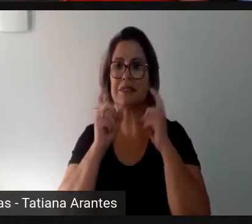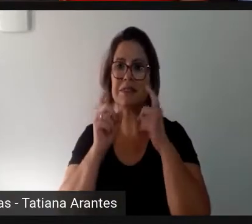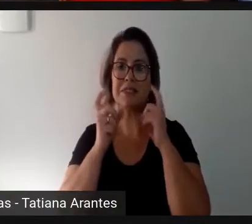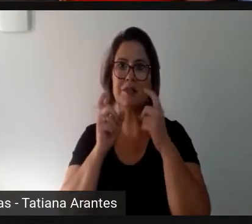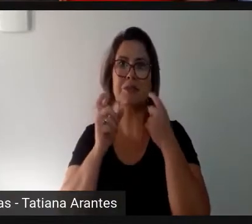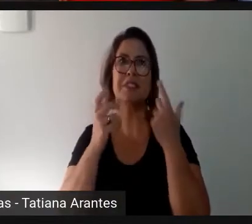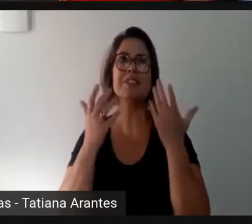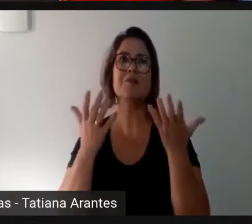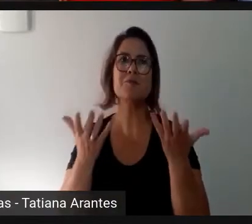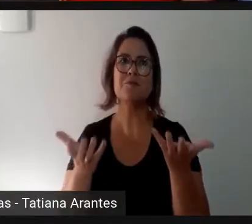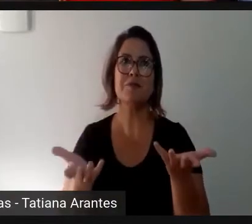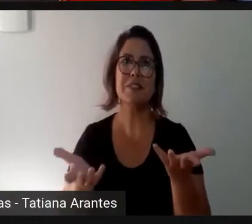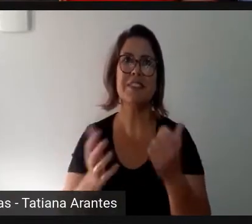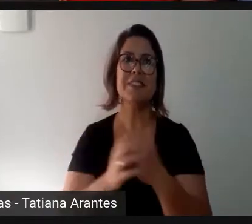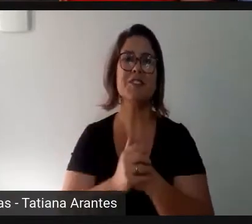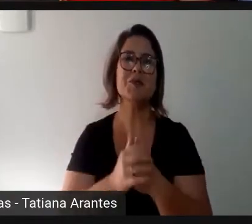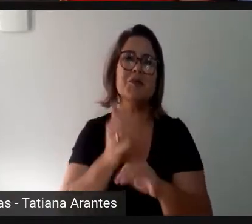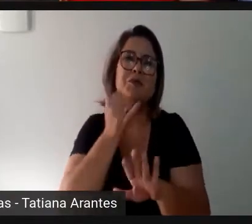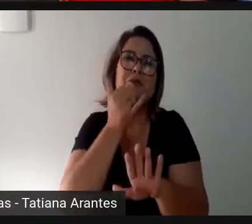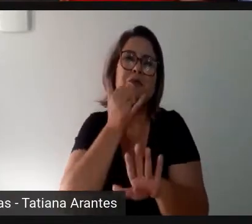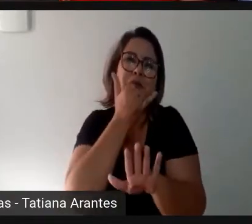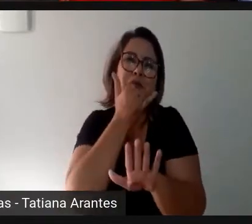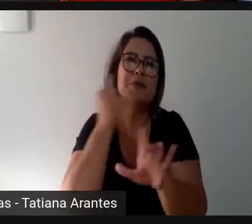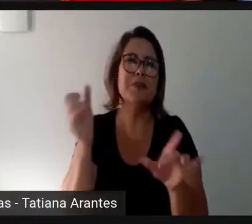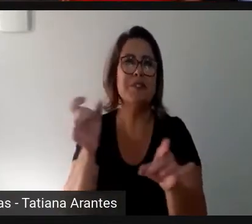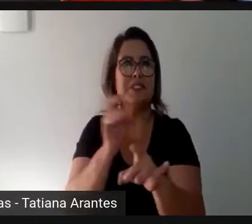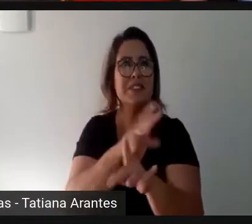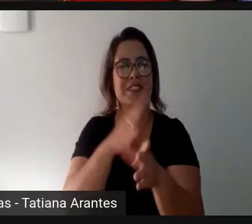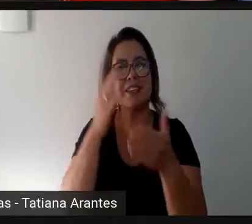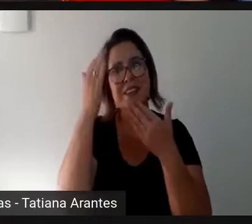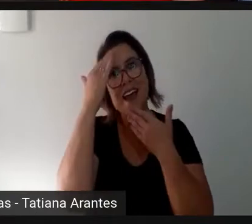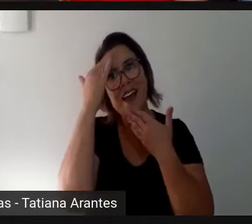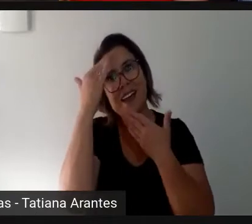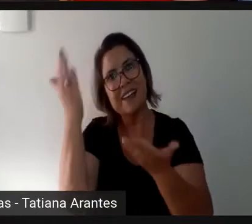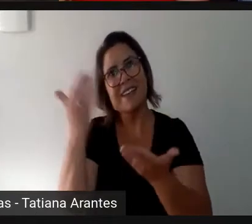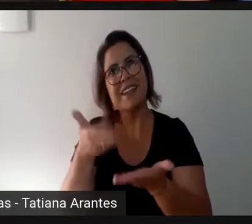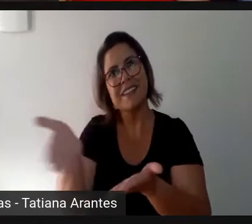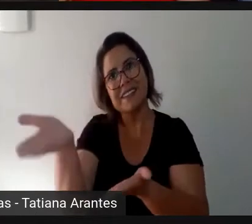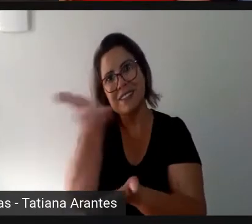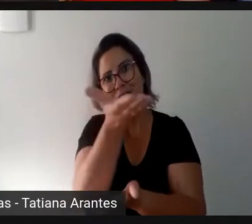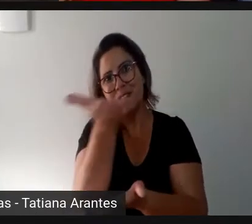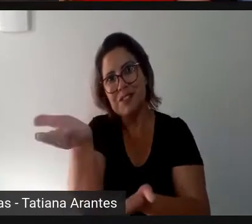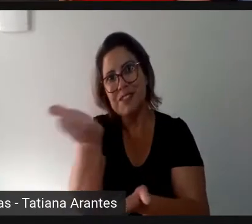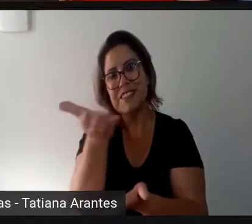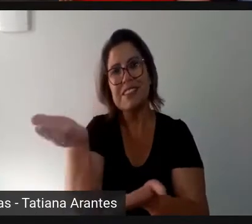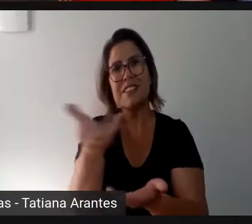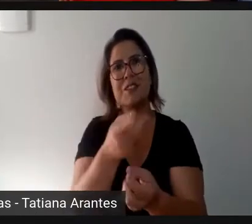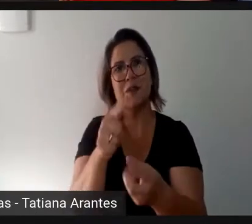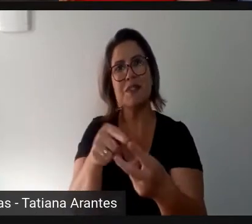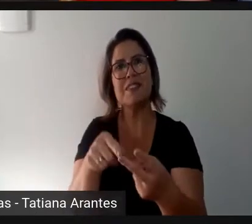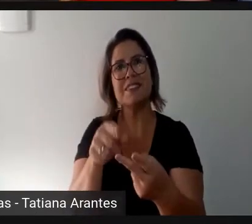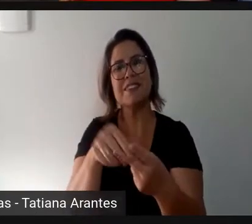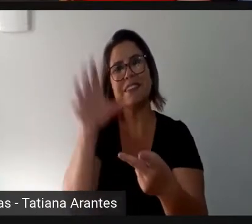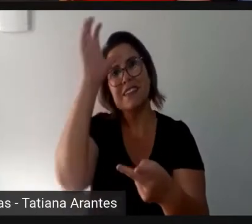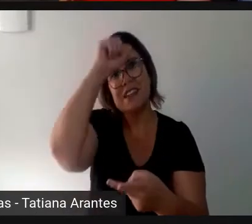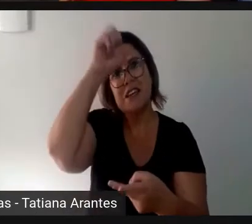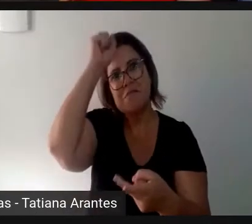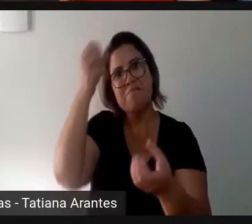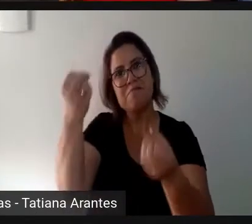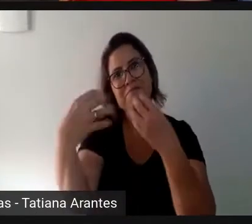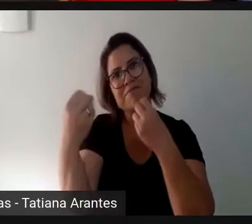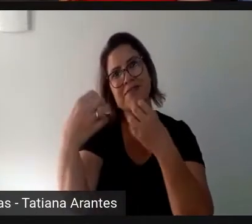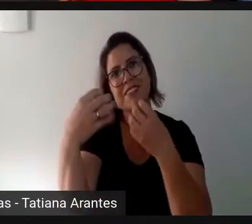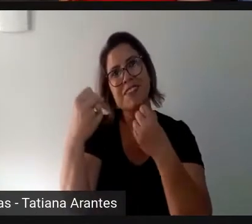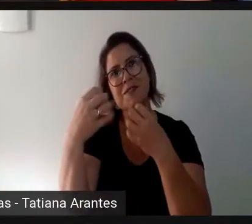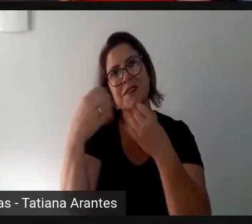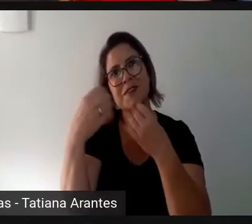Então, eu vou encerrar, agradeço demais, aprendi muito com os dois. E obrigada para quem está